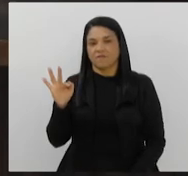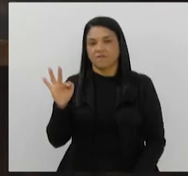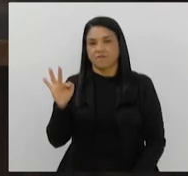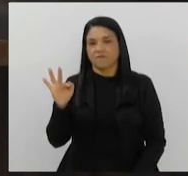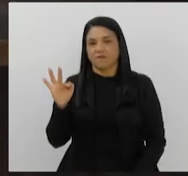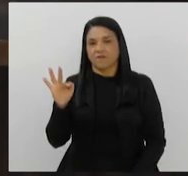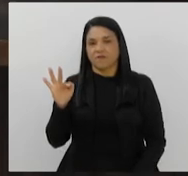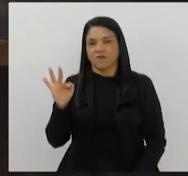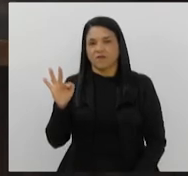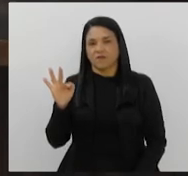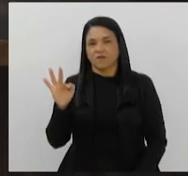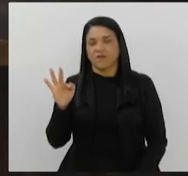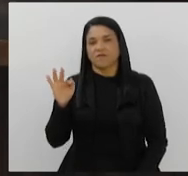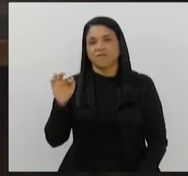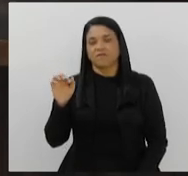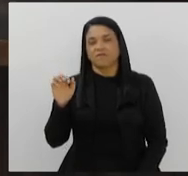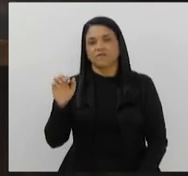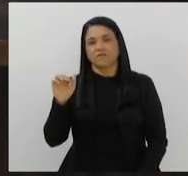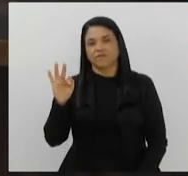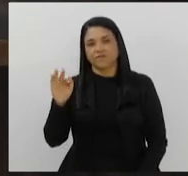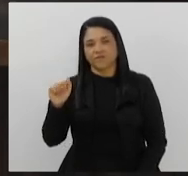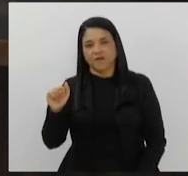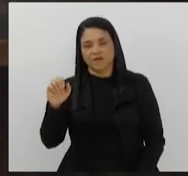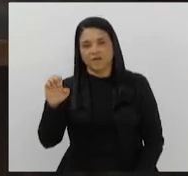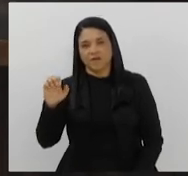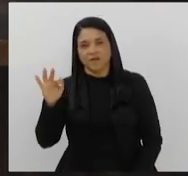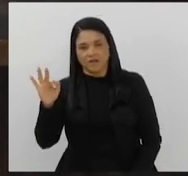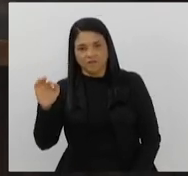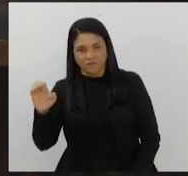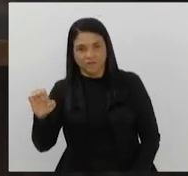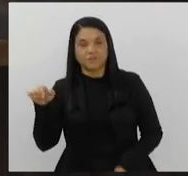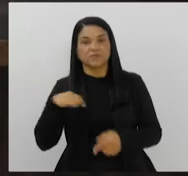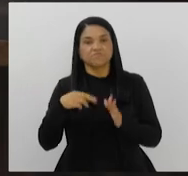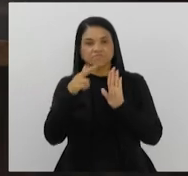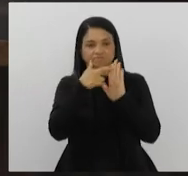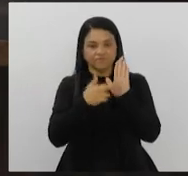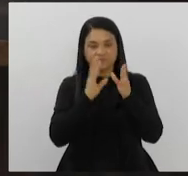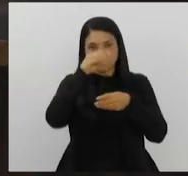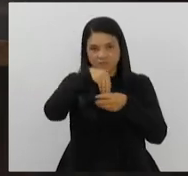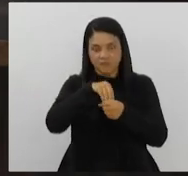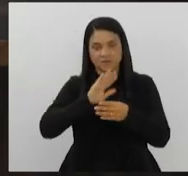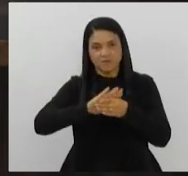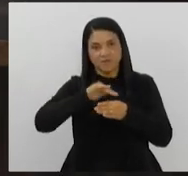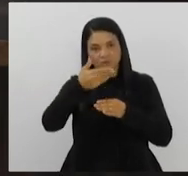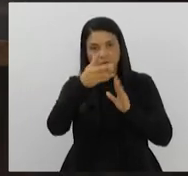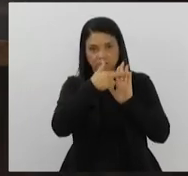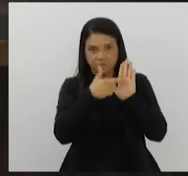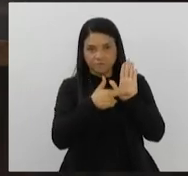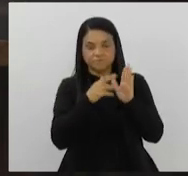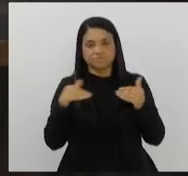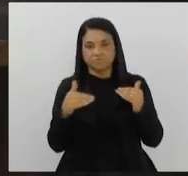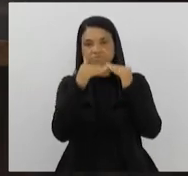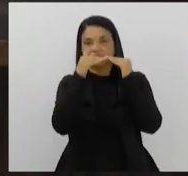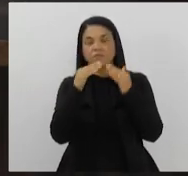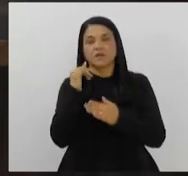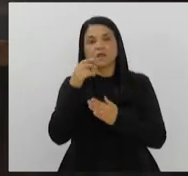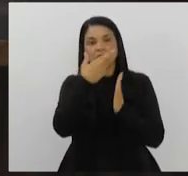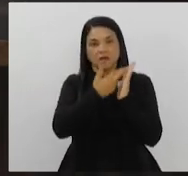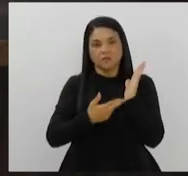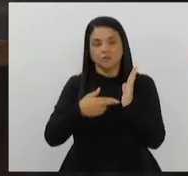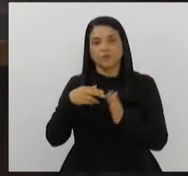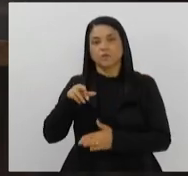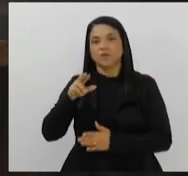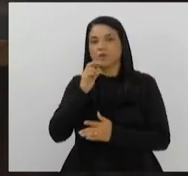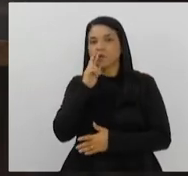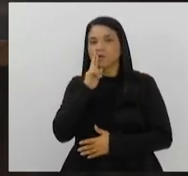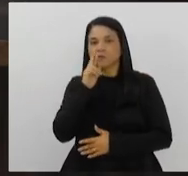FAF. Parecer da Comissão de Normas Internas e Proporcionais e Externa, favorável. Relator, deputado